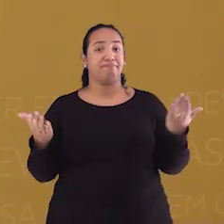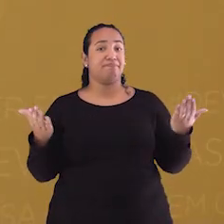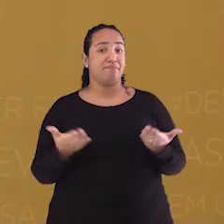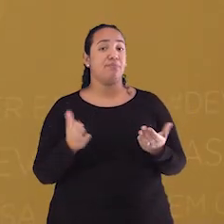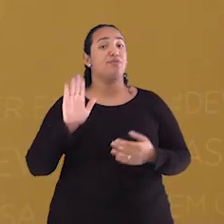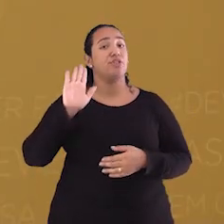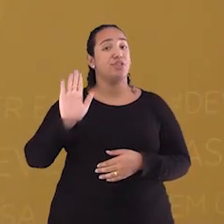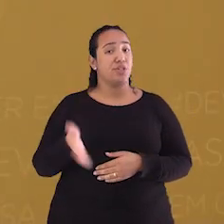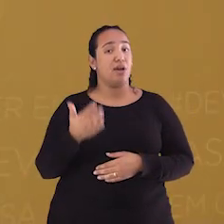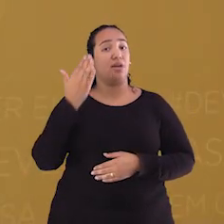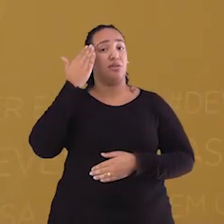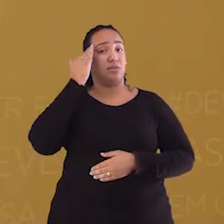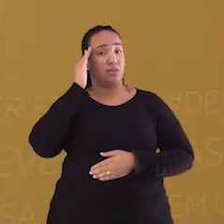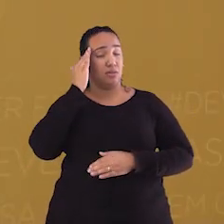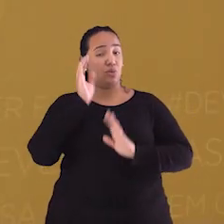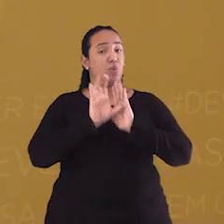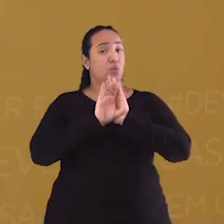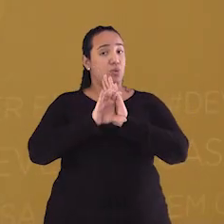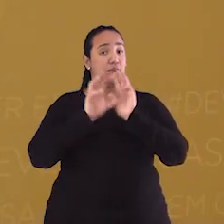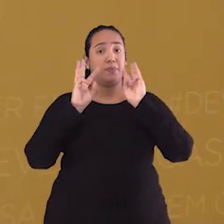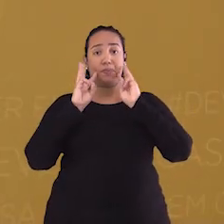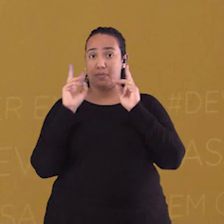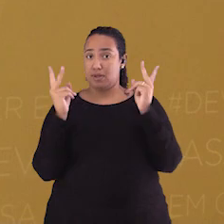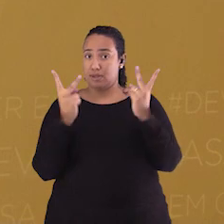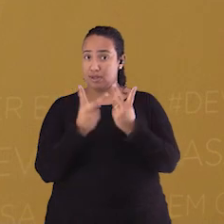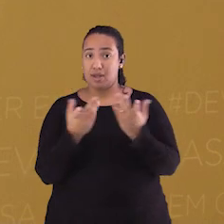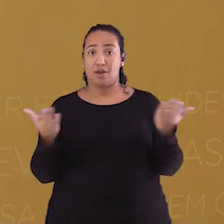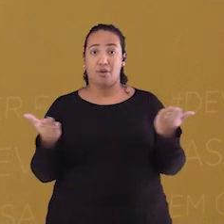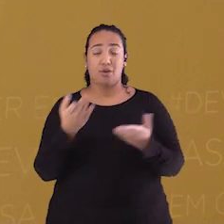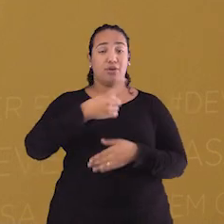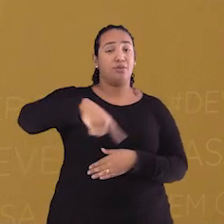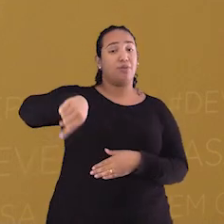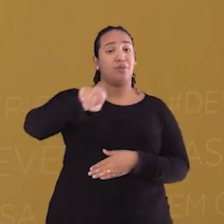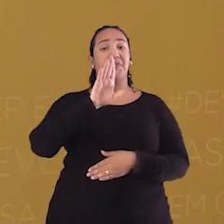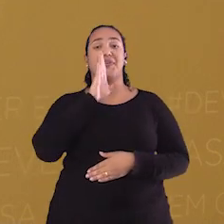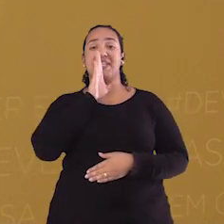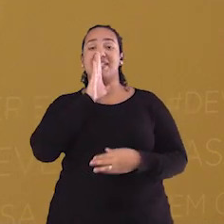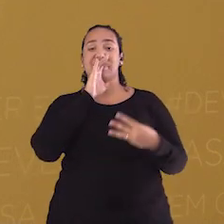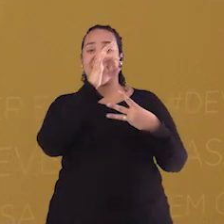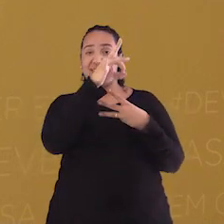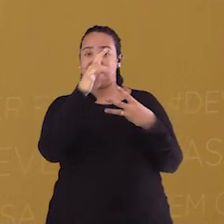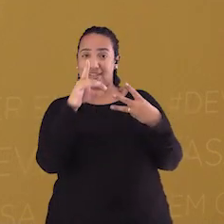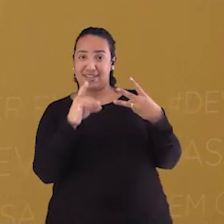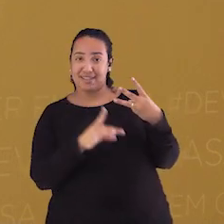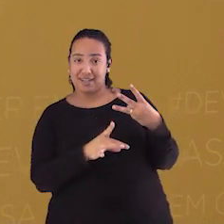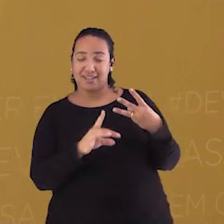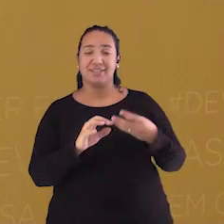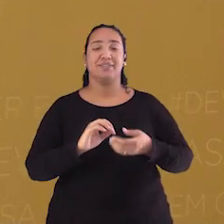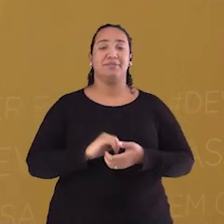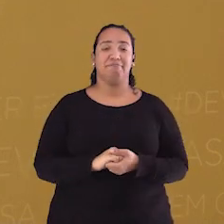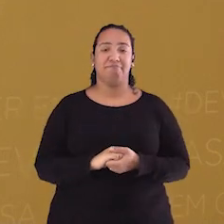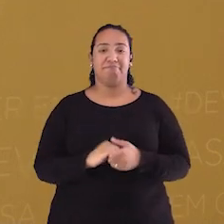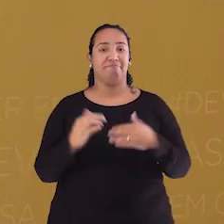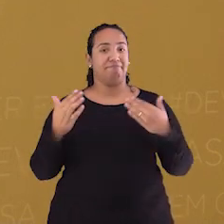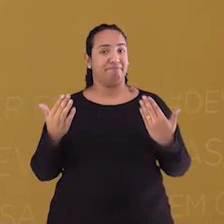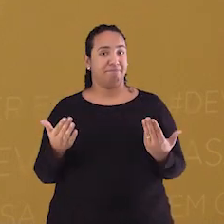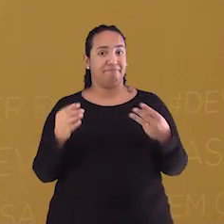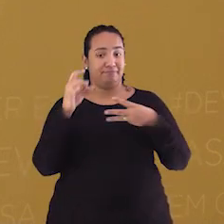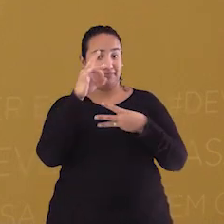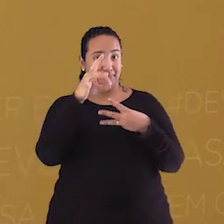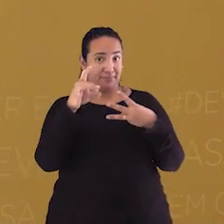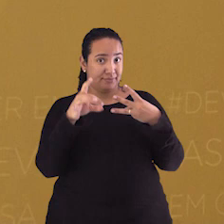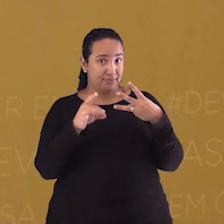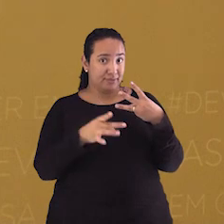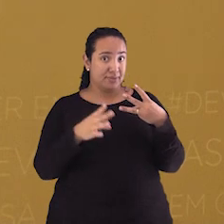que entendemos o que é matéria, vamos conhecer os estados físicos da matéria. Os estados